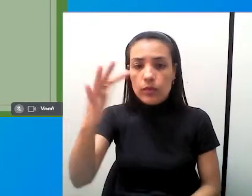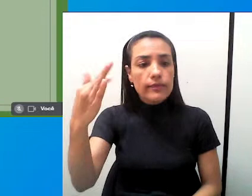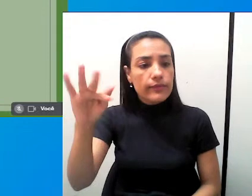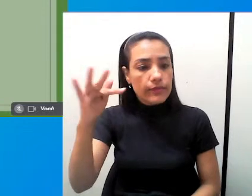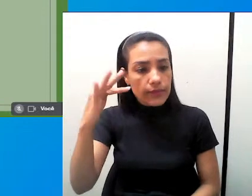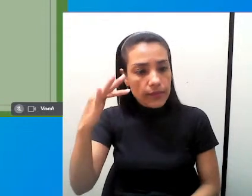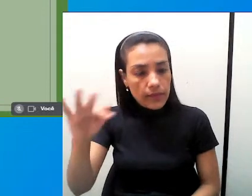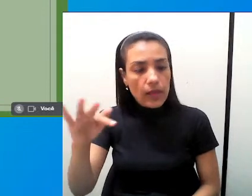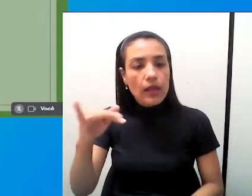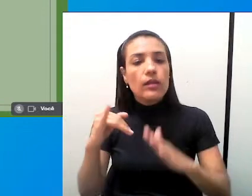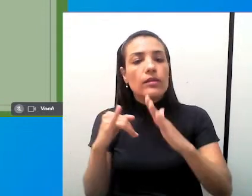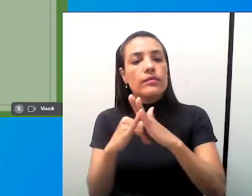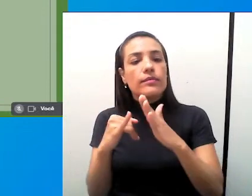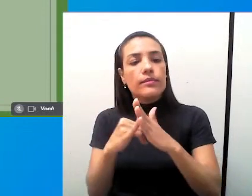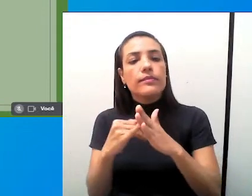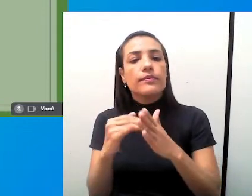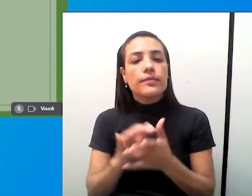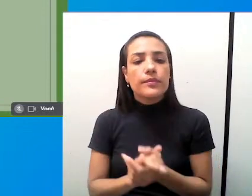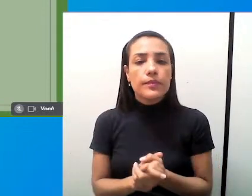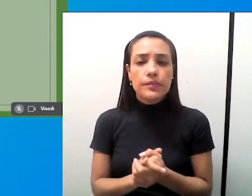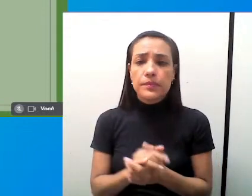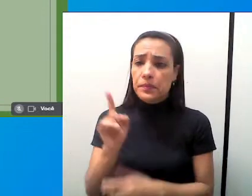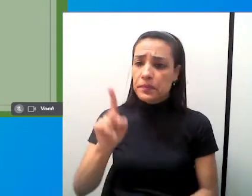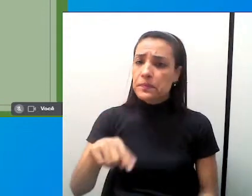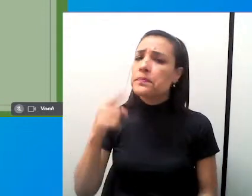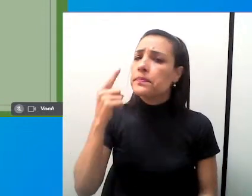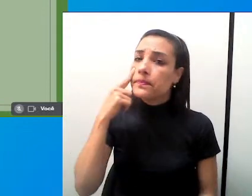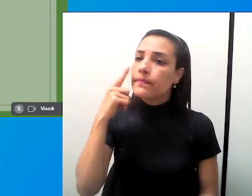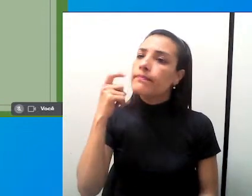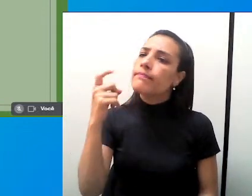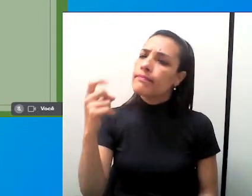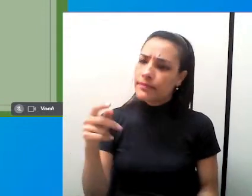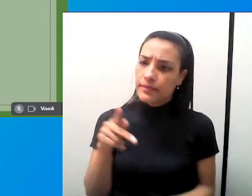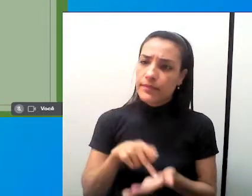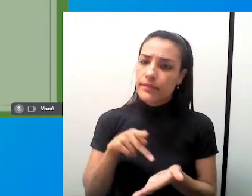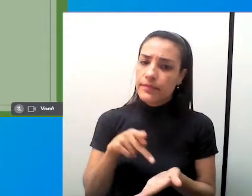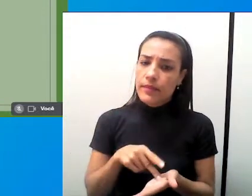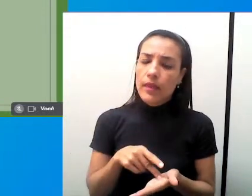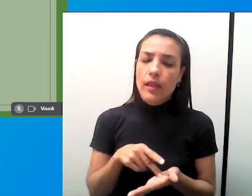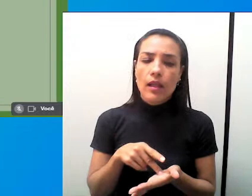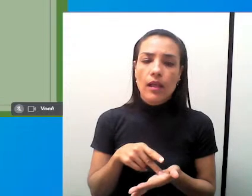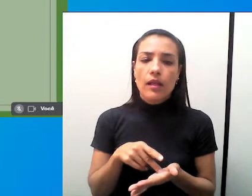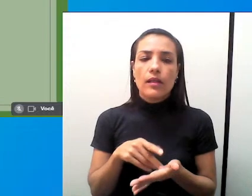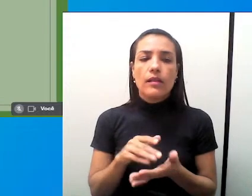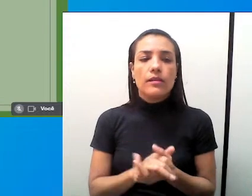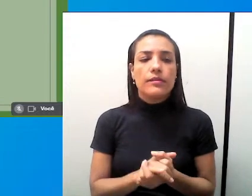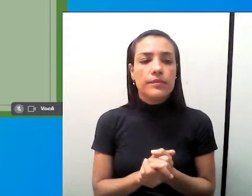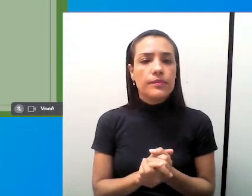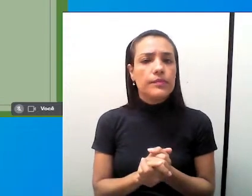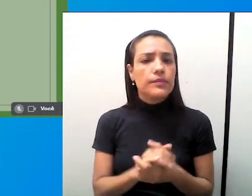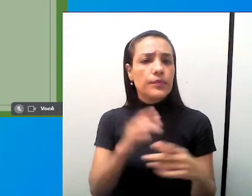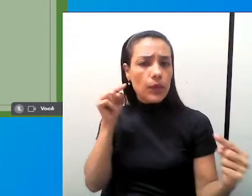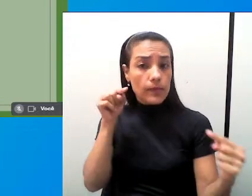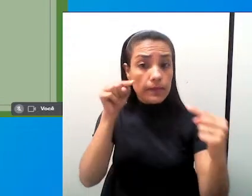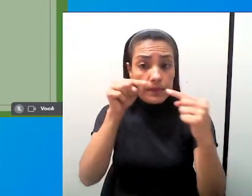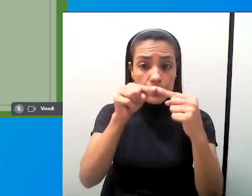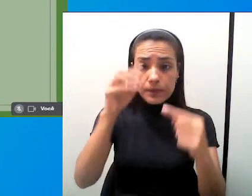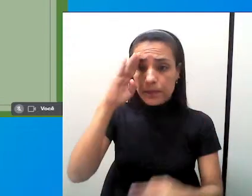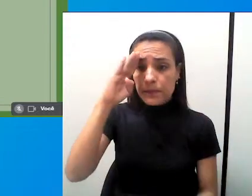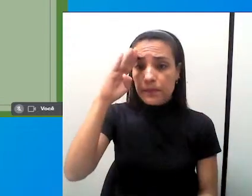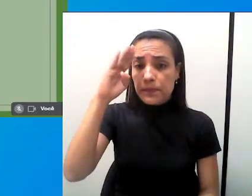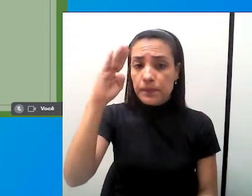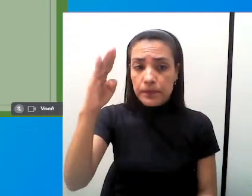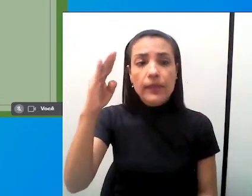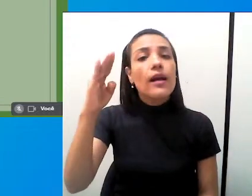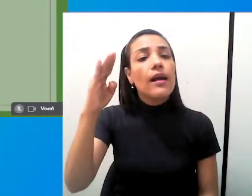institutos, um programa muito interessante que, né, teve como principal objetivo